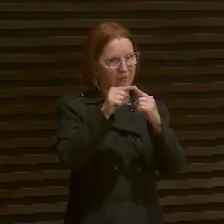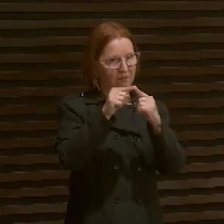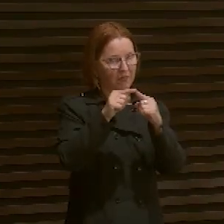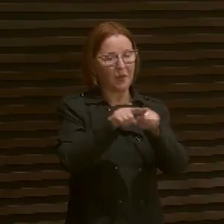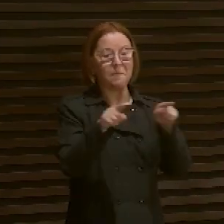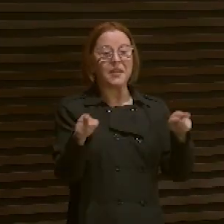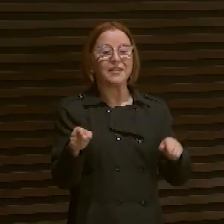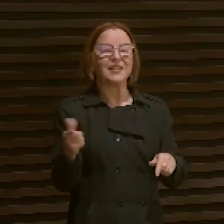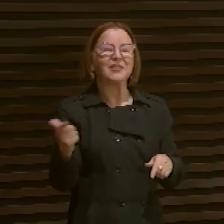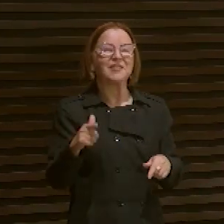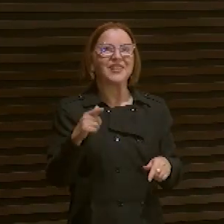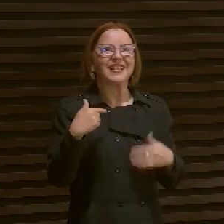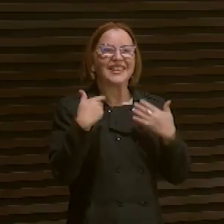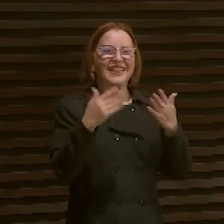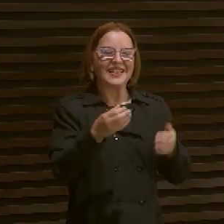dar vida eterna.